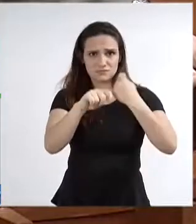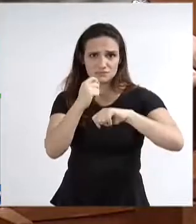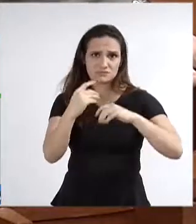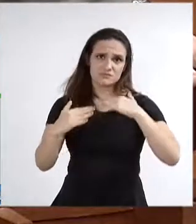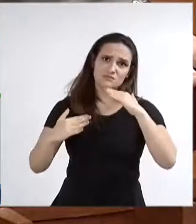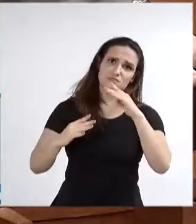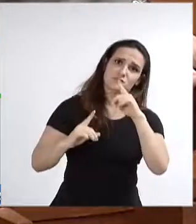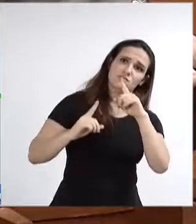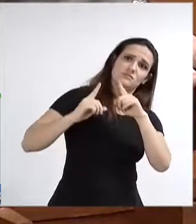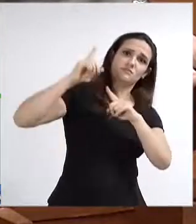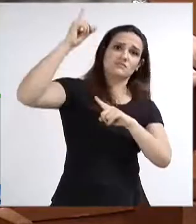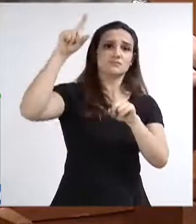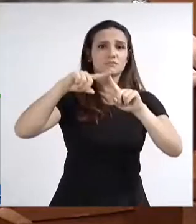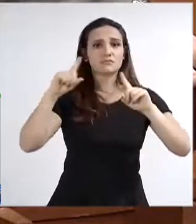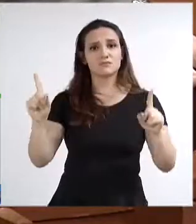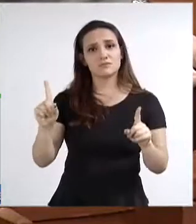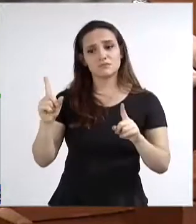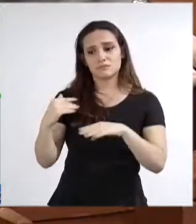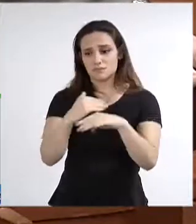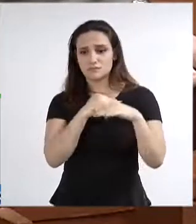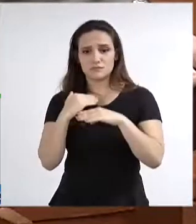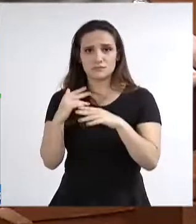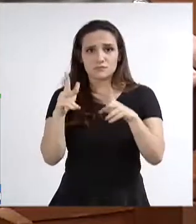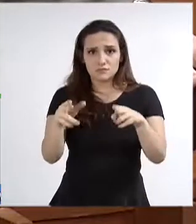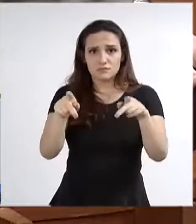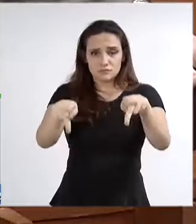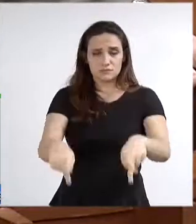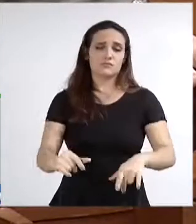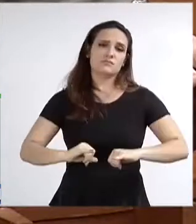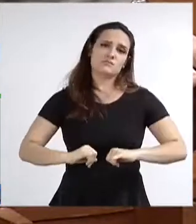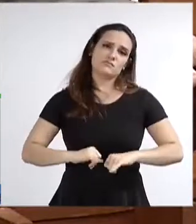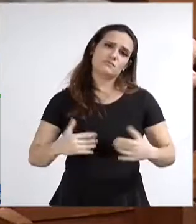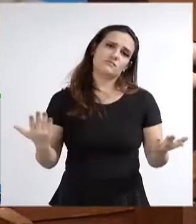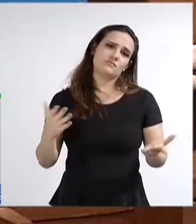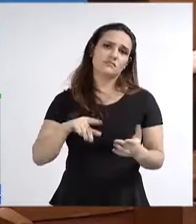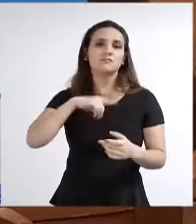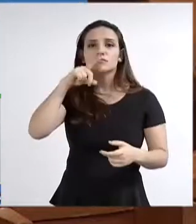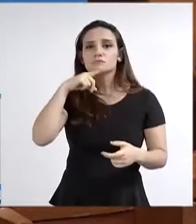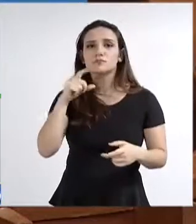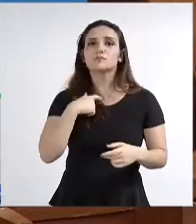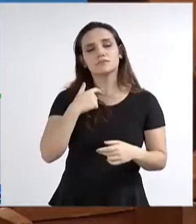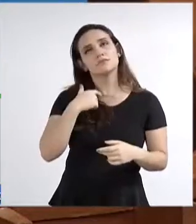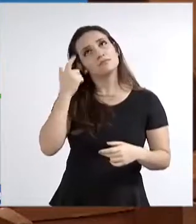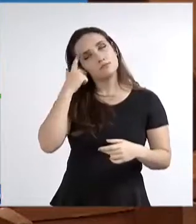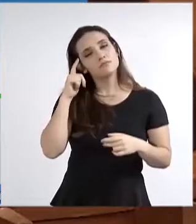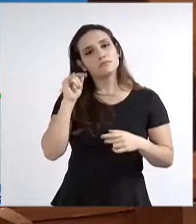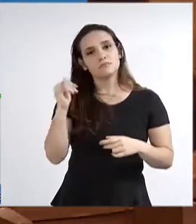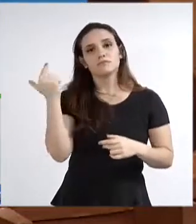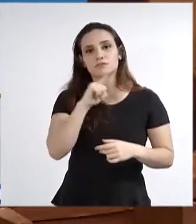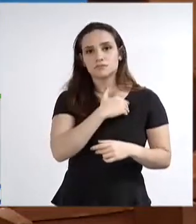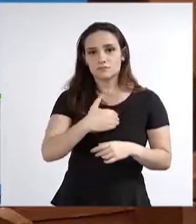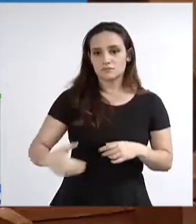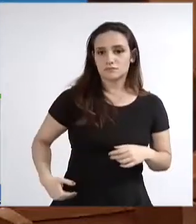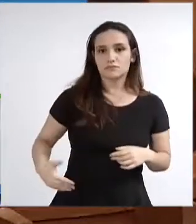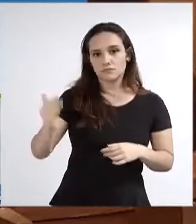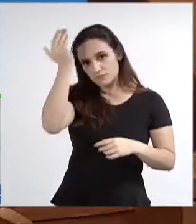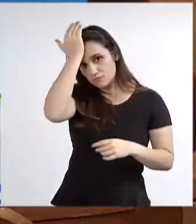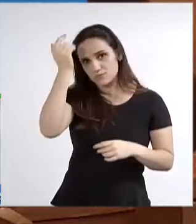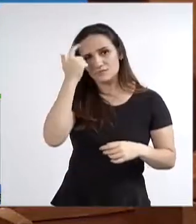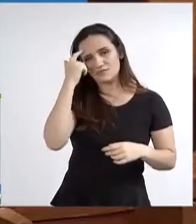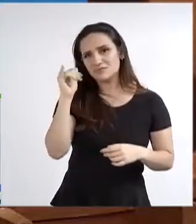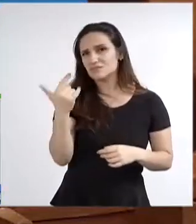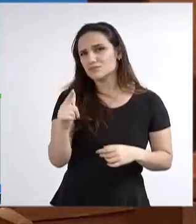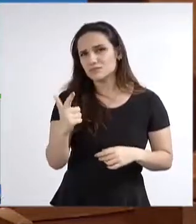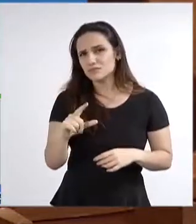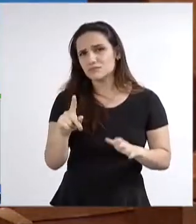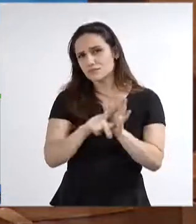os nossos irmãos sofrendo. Portanto, meu querido líder do governo Barbosinha, eu imagino se o governador Reinaldo não tivesse feito